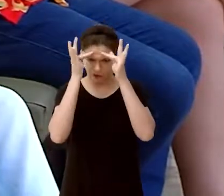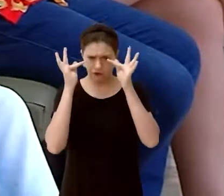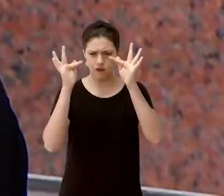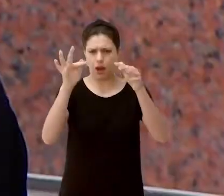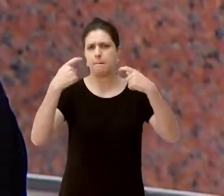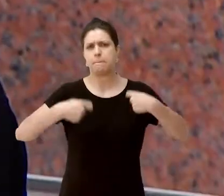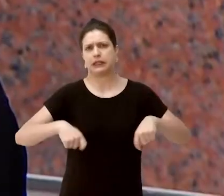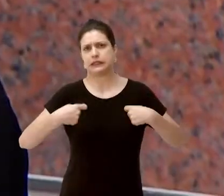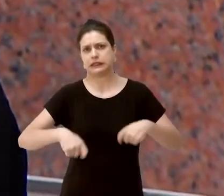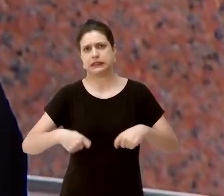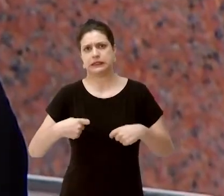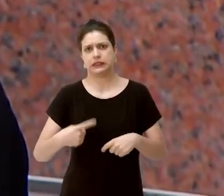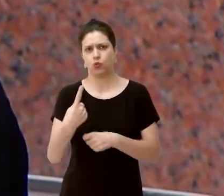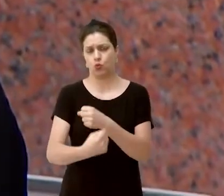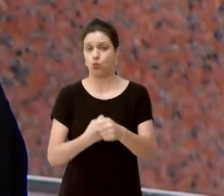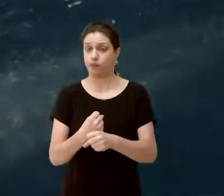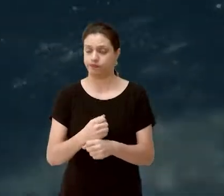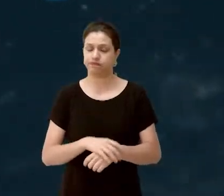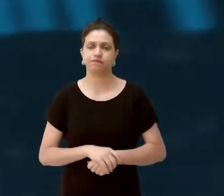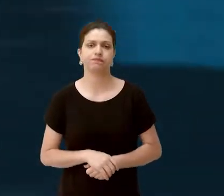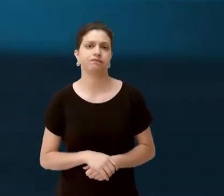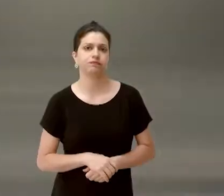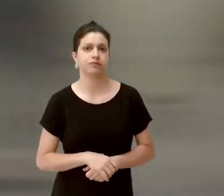de cláusulas que exijam a fidelização.